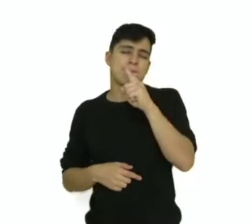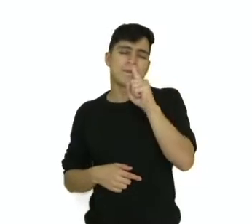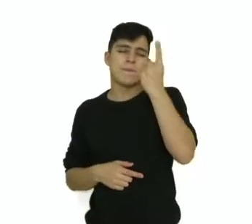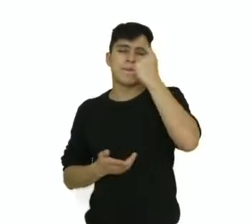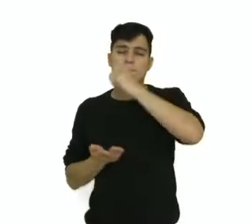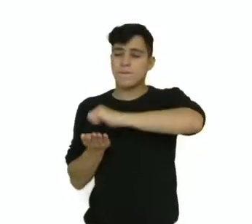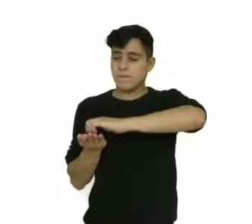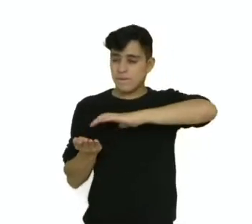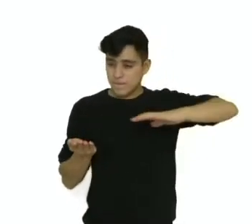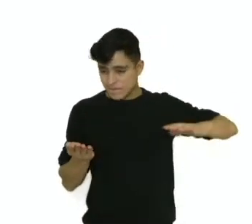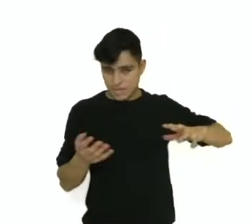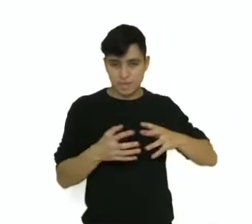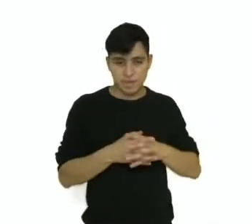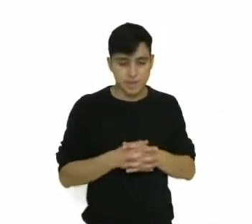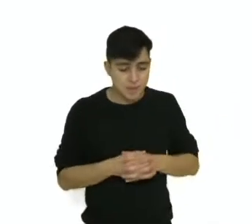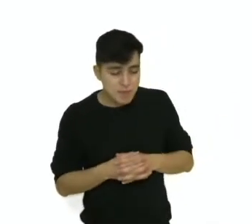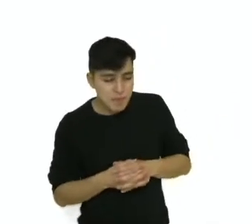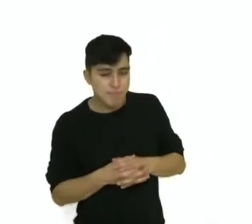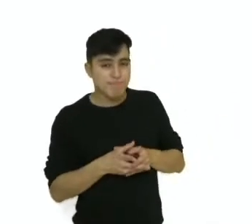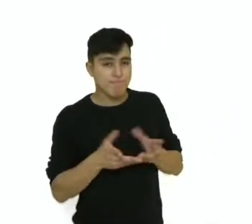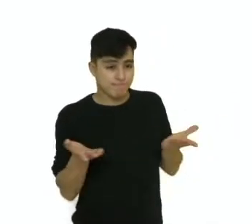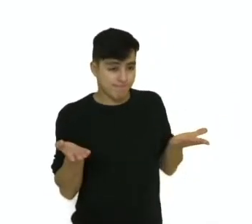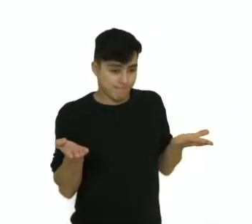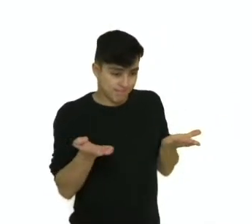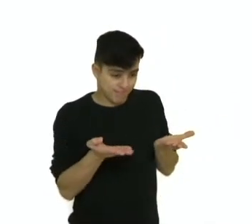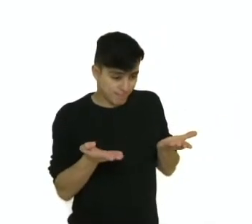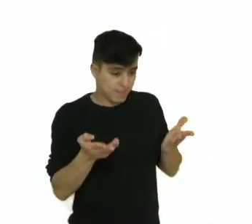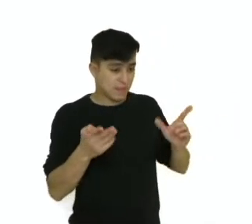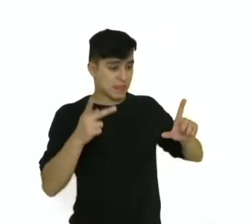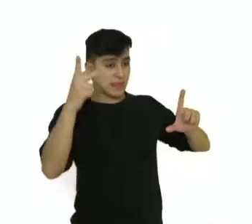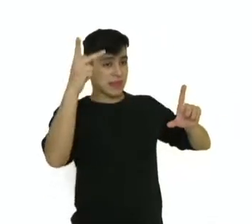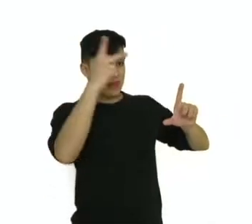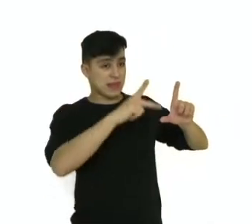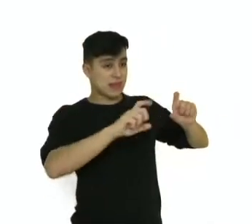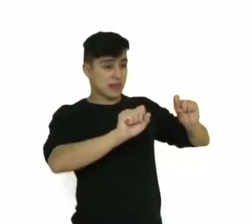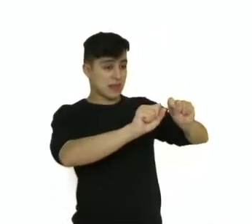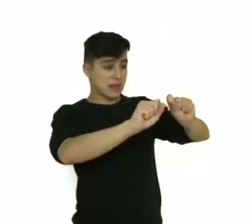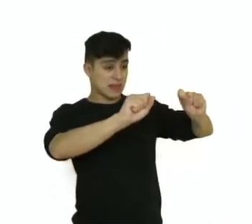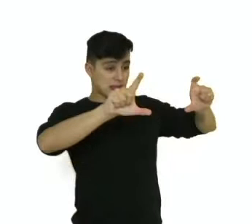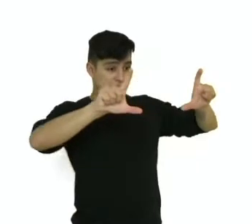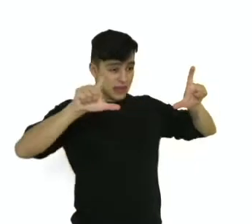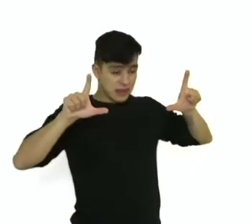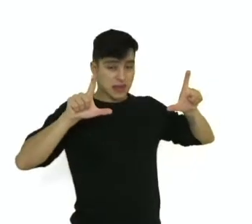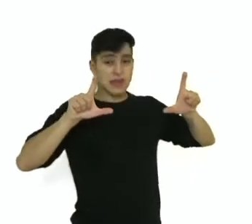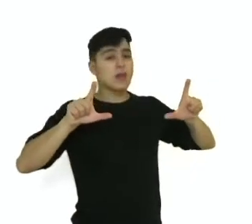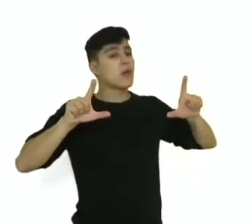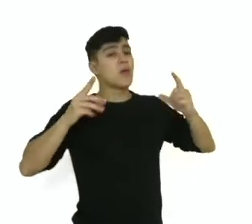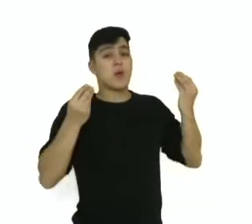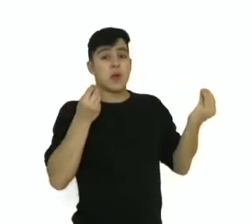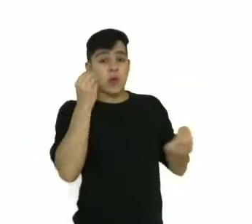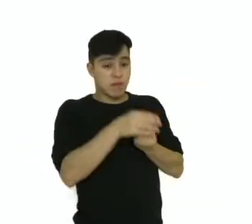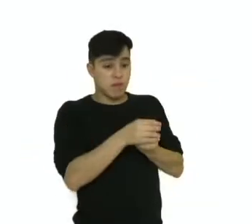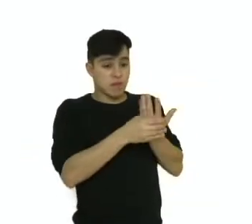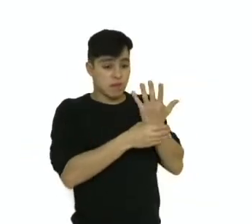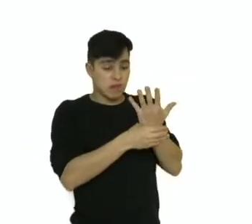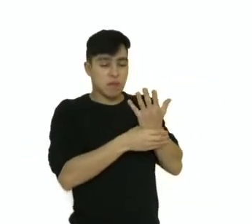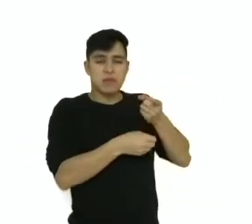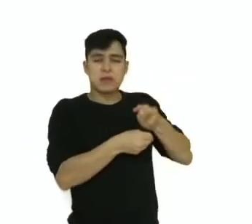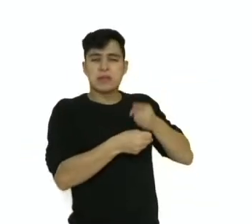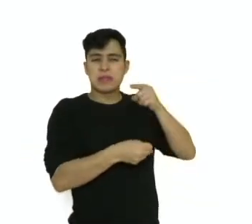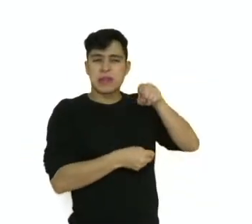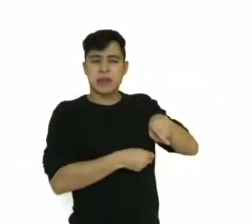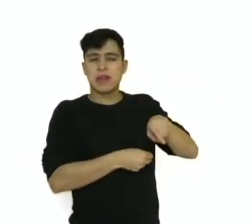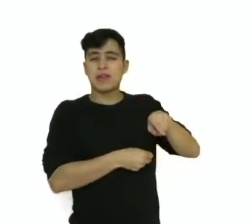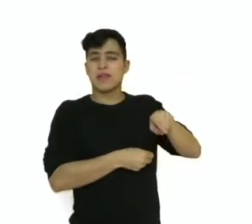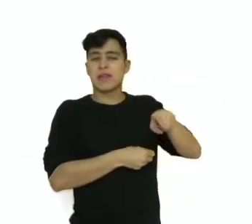dessa aula. Veja só, a ilustração ao lado retrata o mito de criação de Tenochtitlan. Então